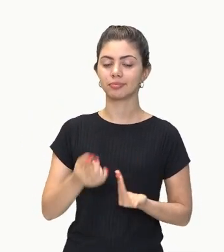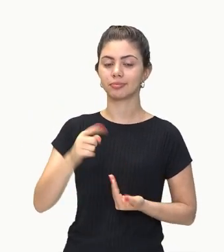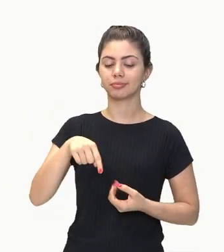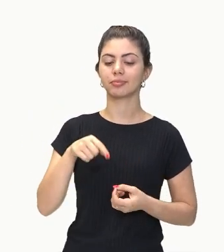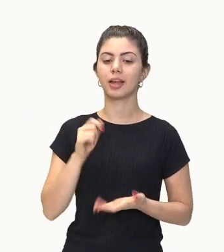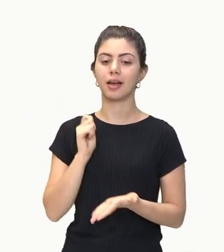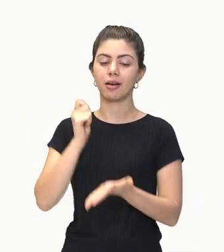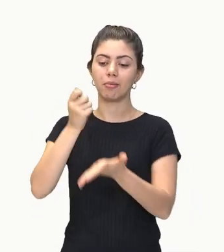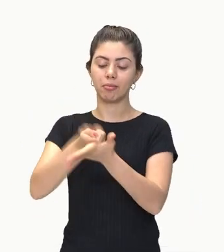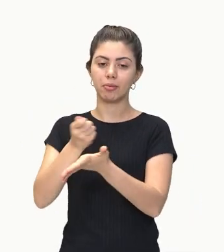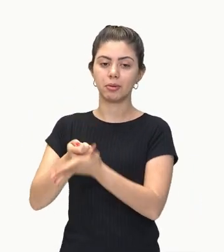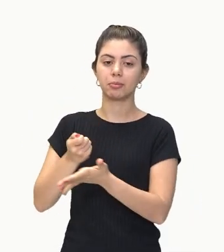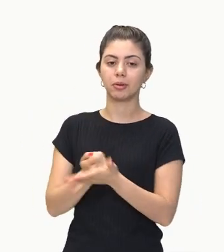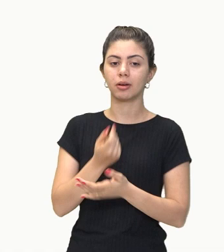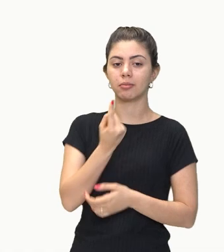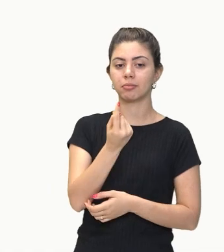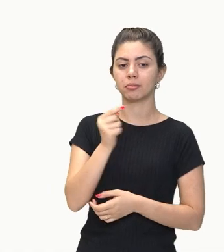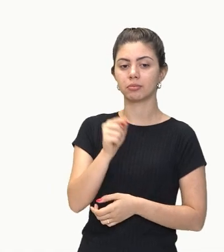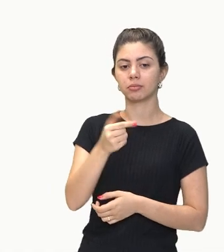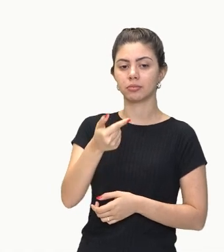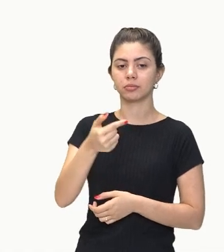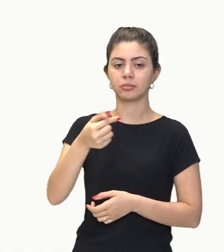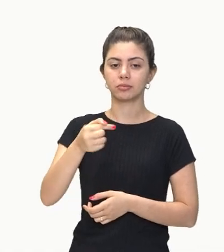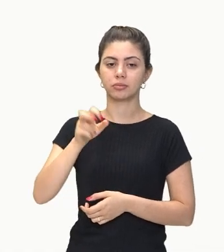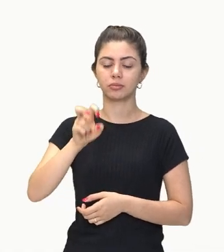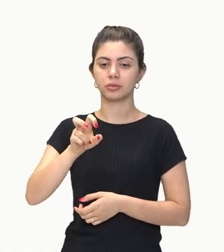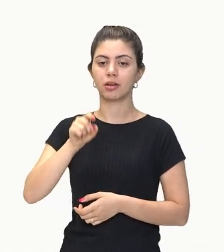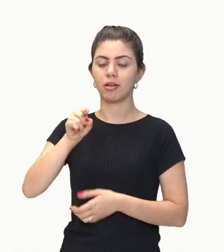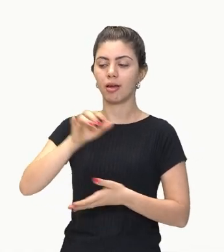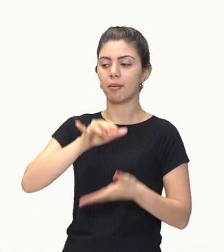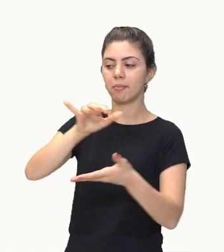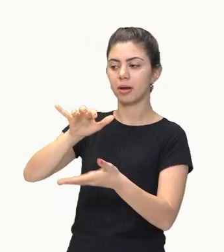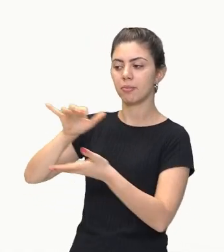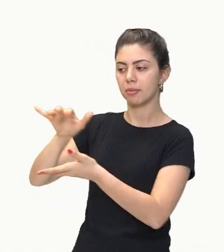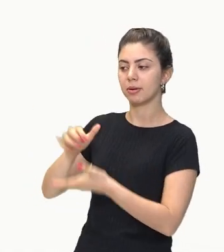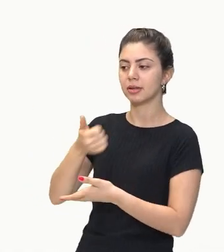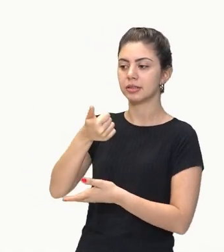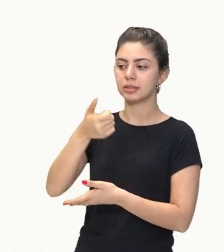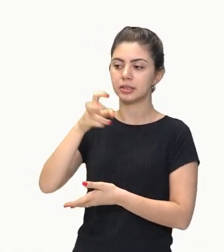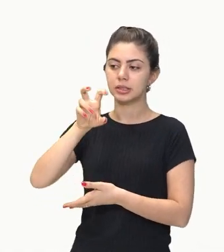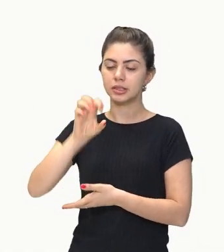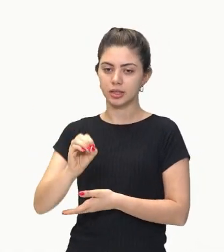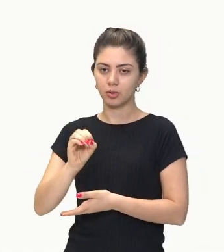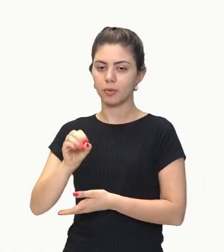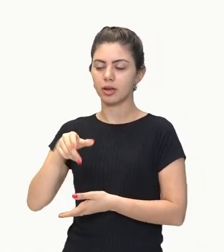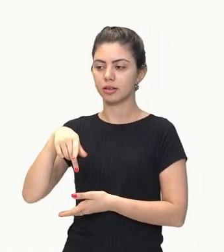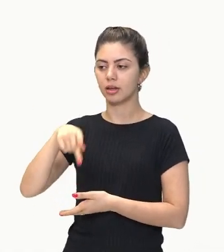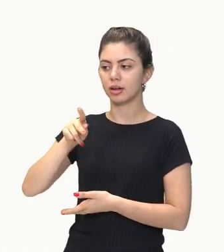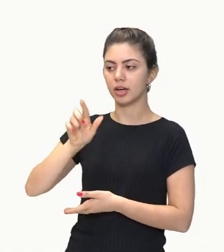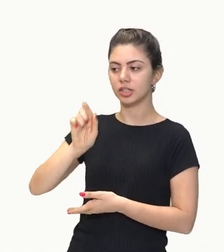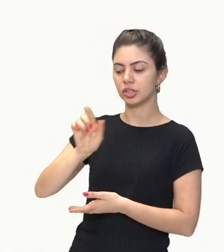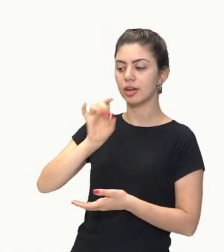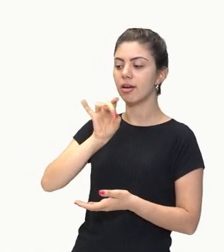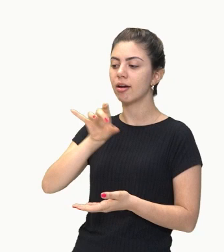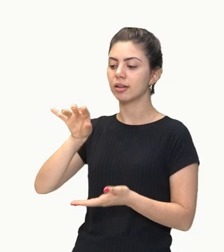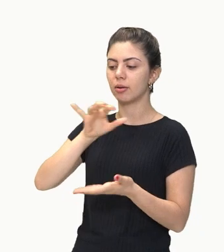valor gasto no pedido de 150 quilos de farinha, onde cada quilo custa R$